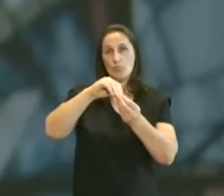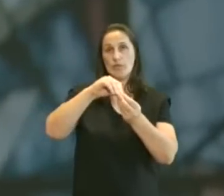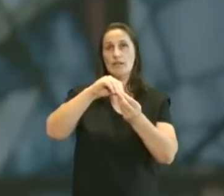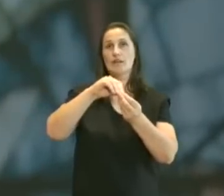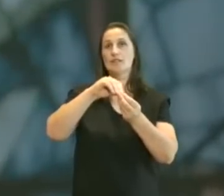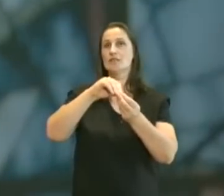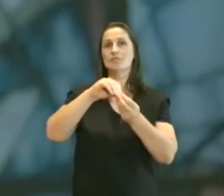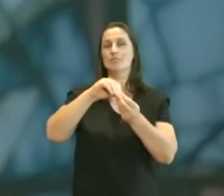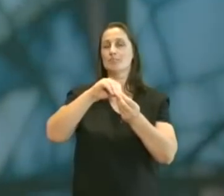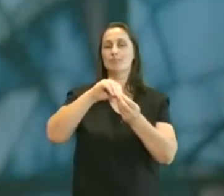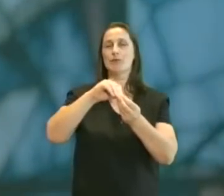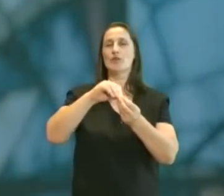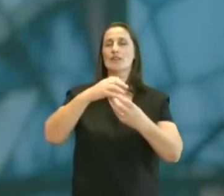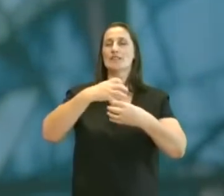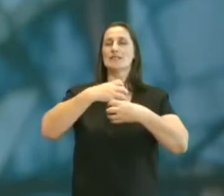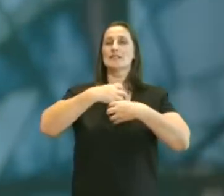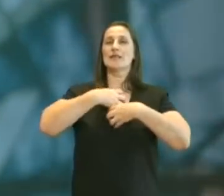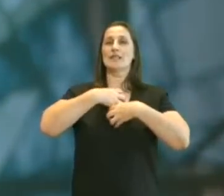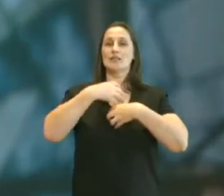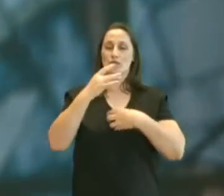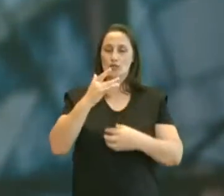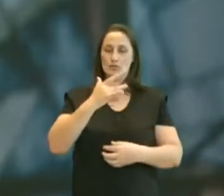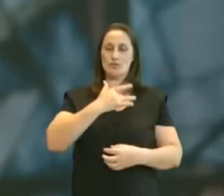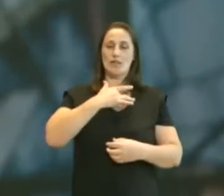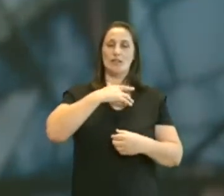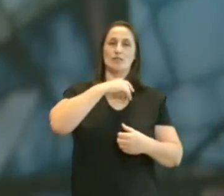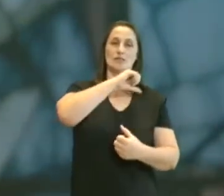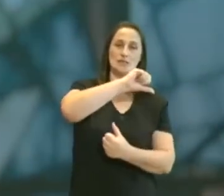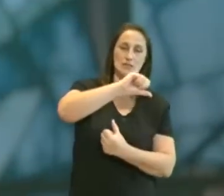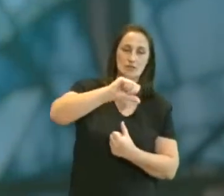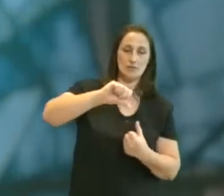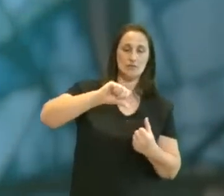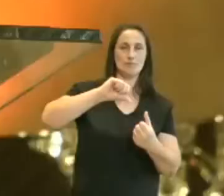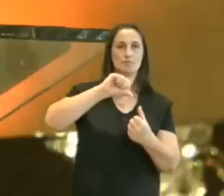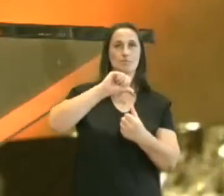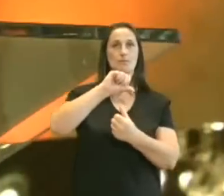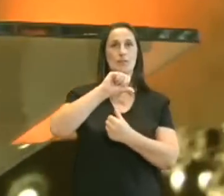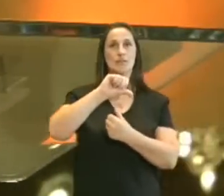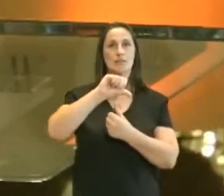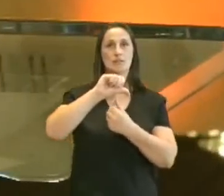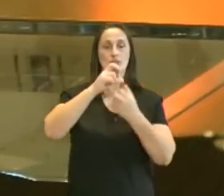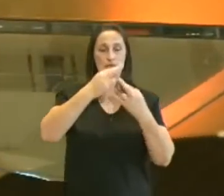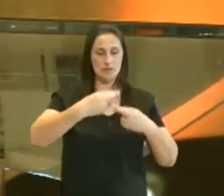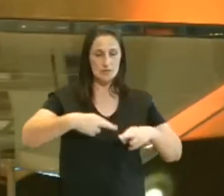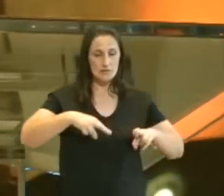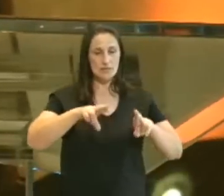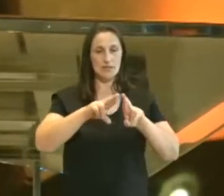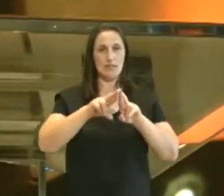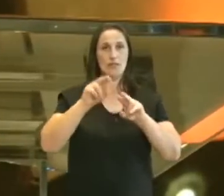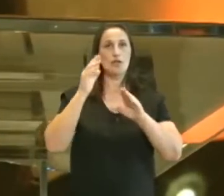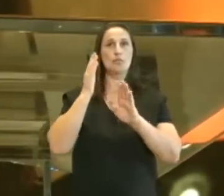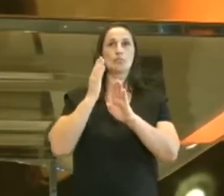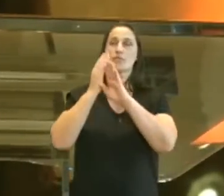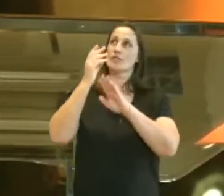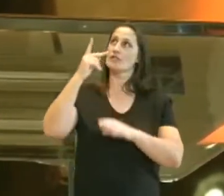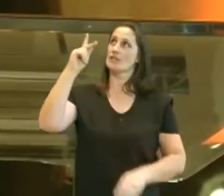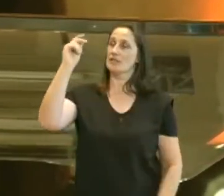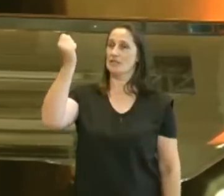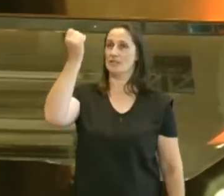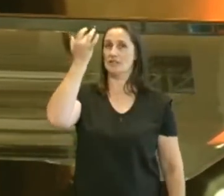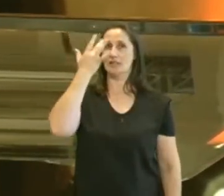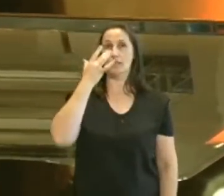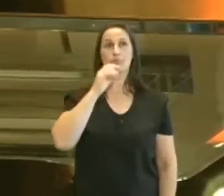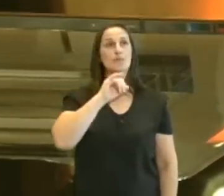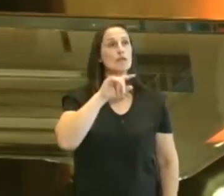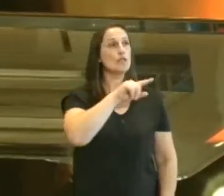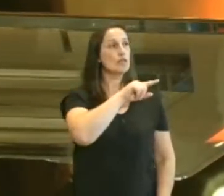tocado, é transformado, é revigorado pela graça de Deus. Então, se hoje o Espírito Santo de Deus está